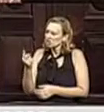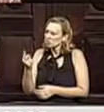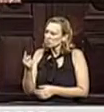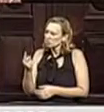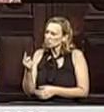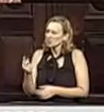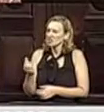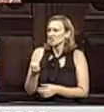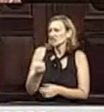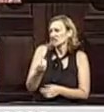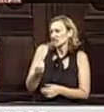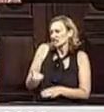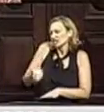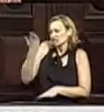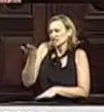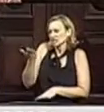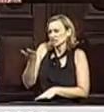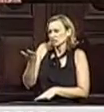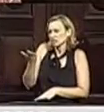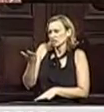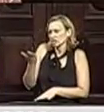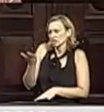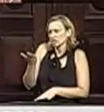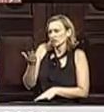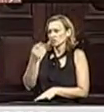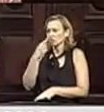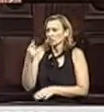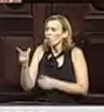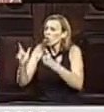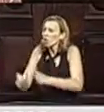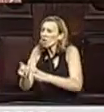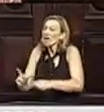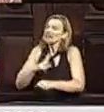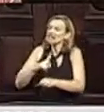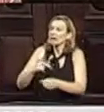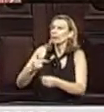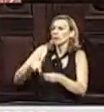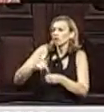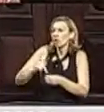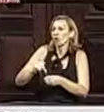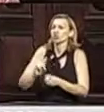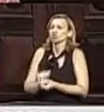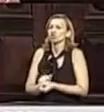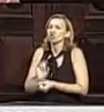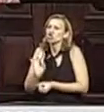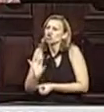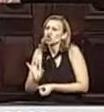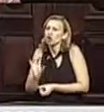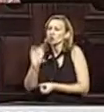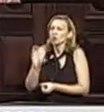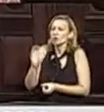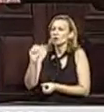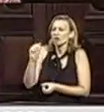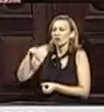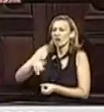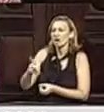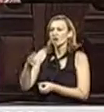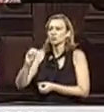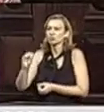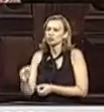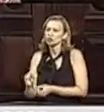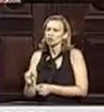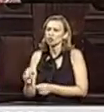do óleo lucro, porque é onde fura tem petróleo. Só nos campos que o governo